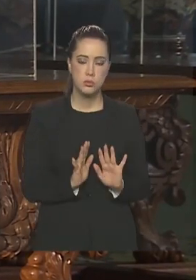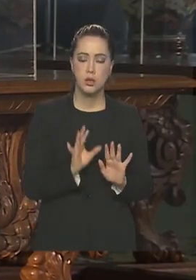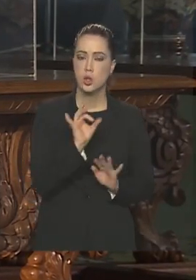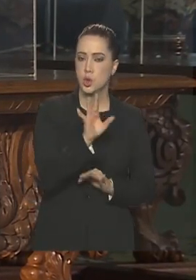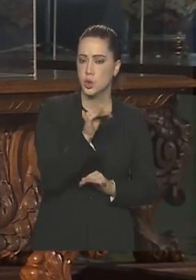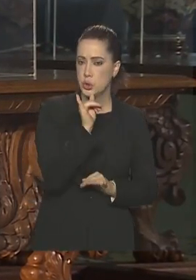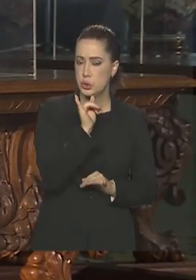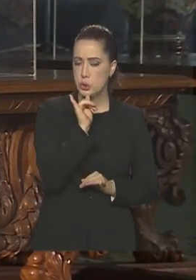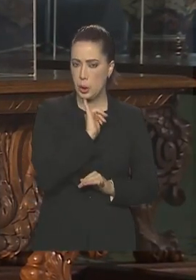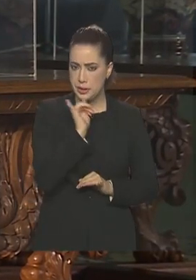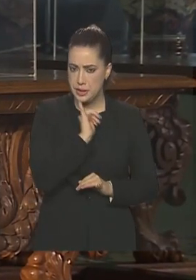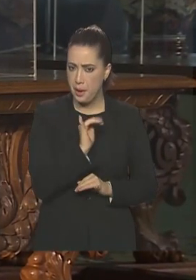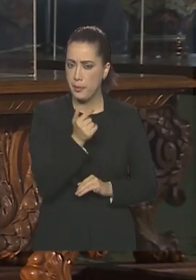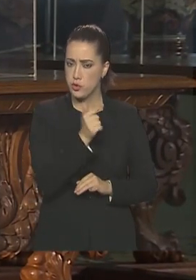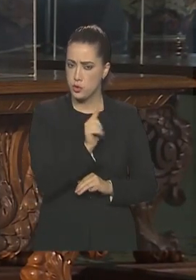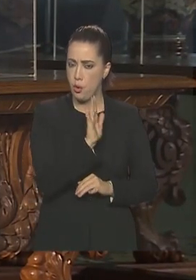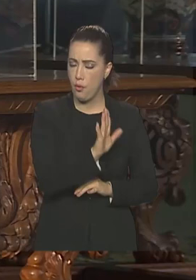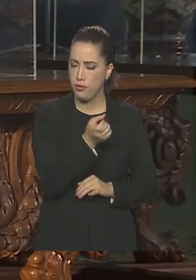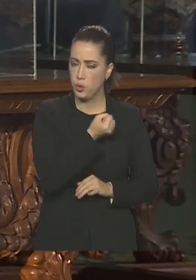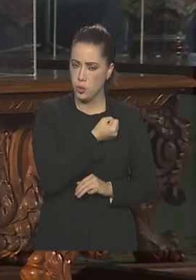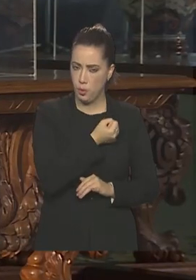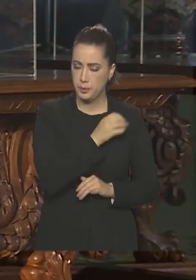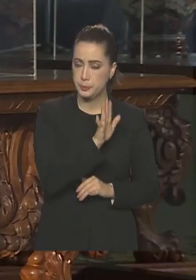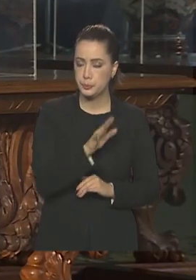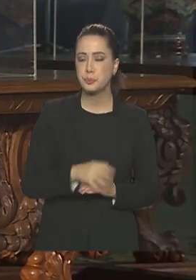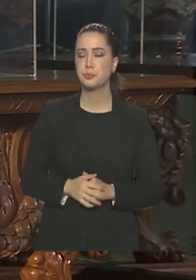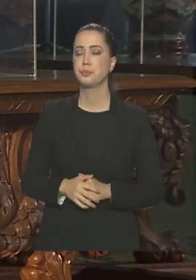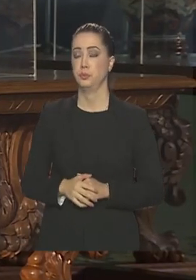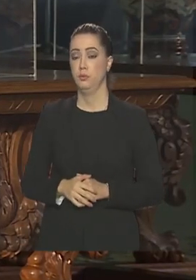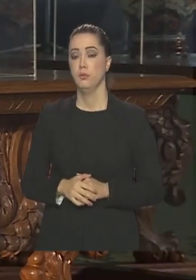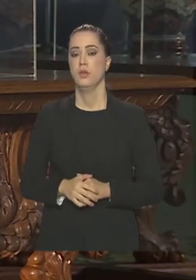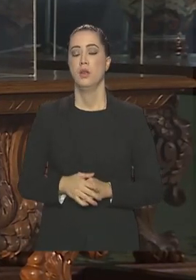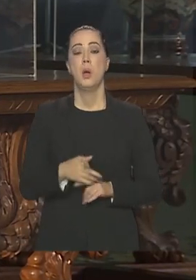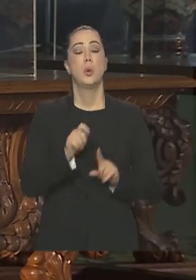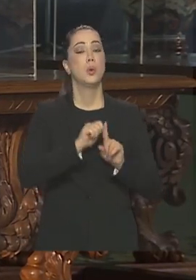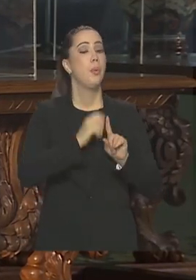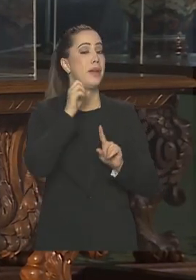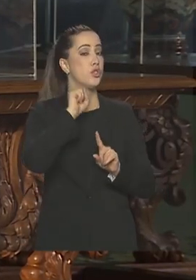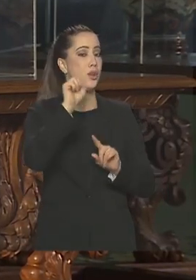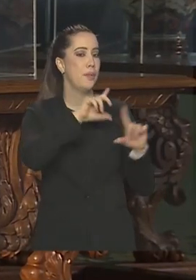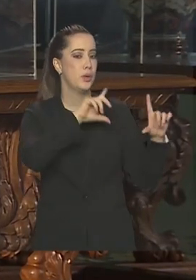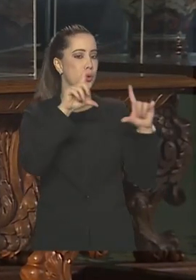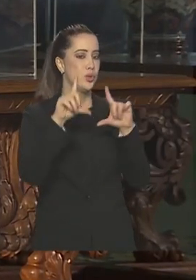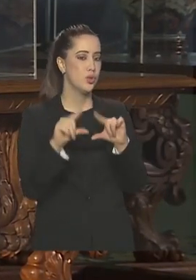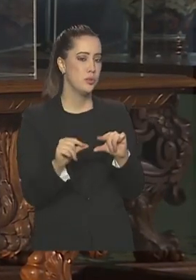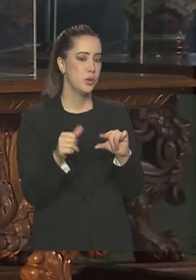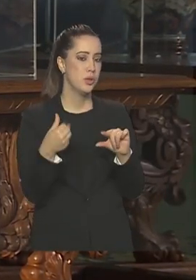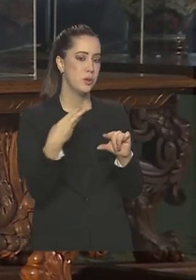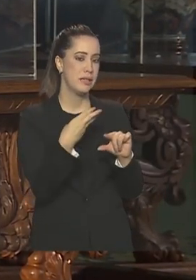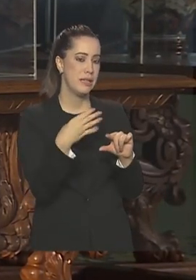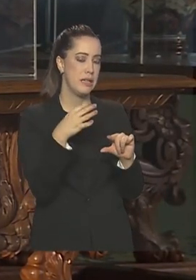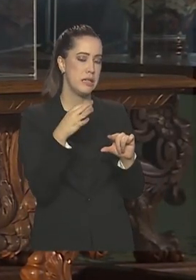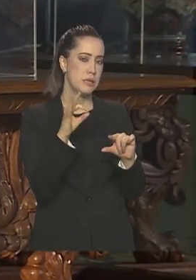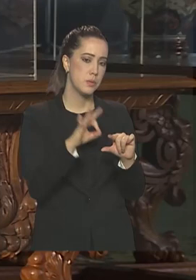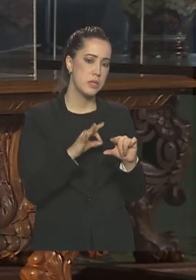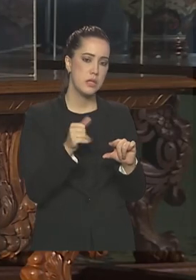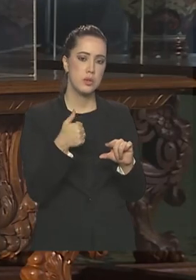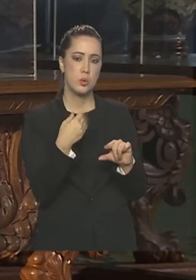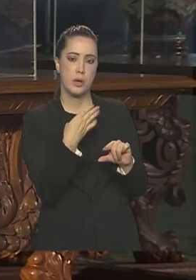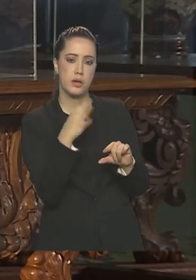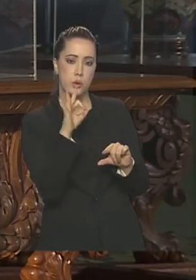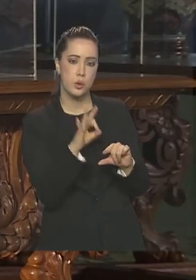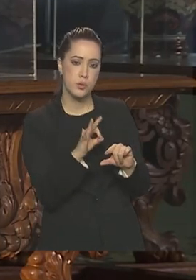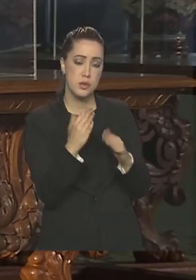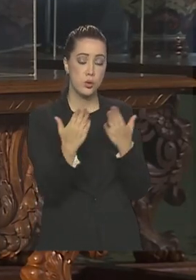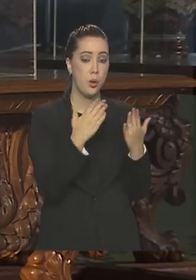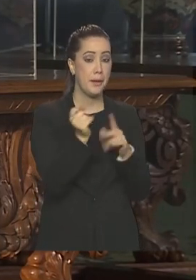para exemplificar com números, nós tivemos em abril uma redução de cerca de 13, 14% em relação a abril do